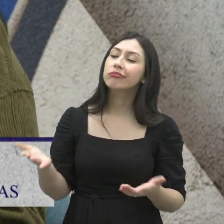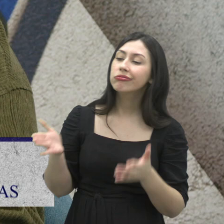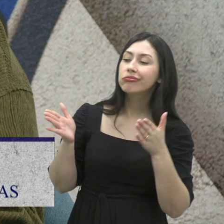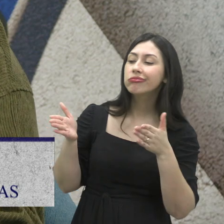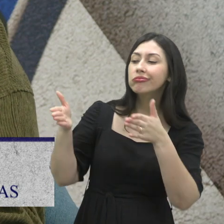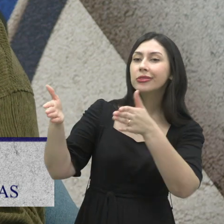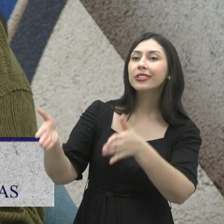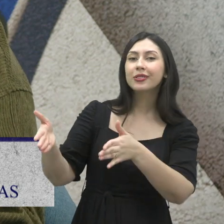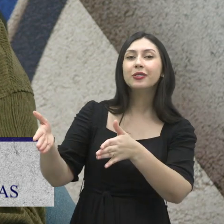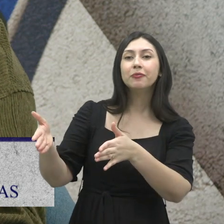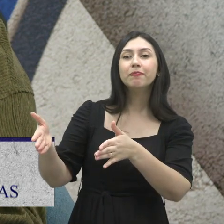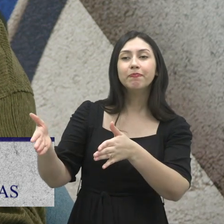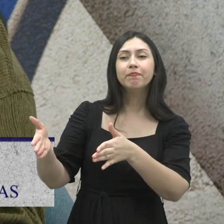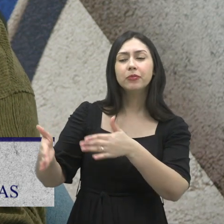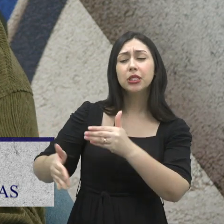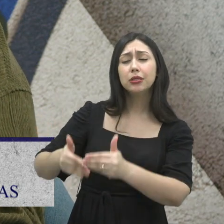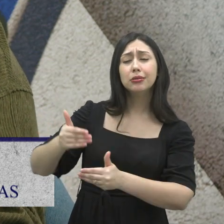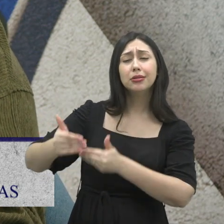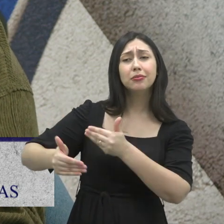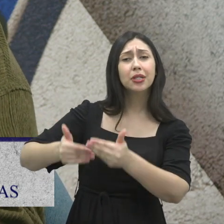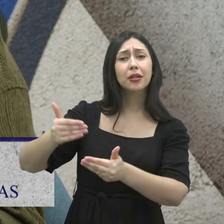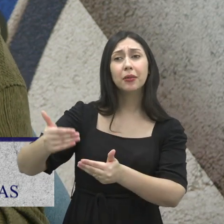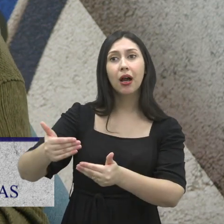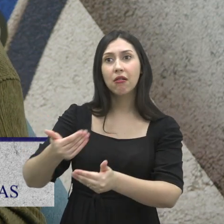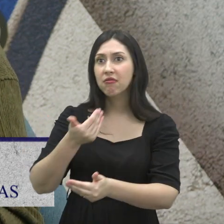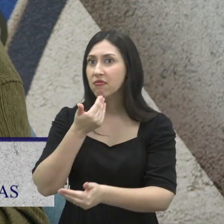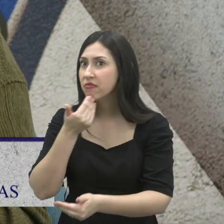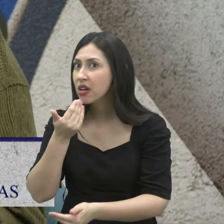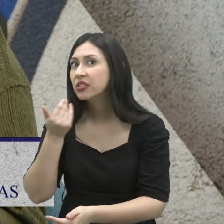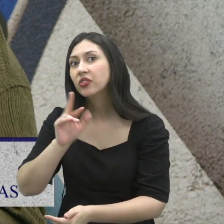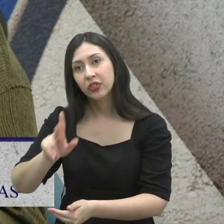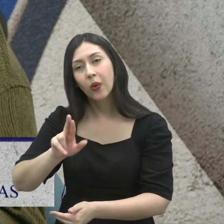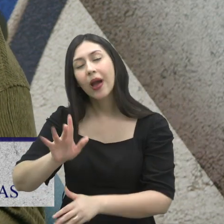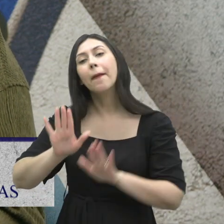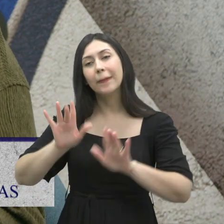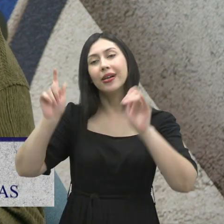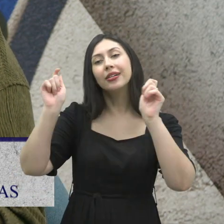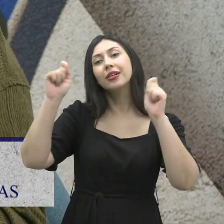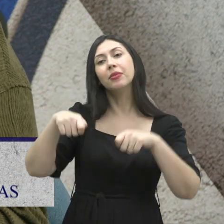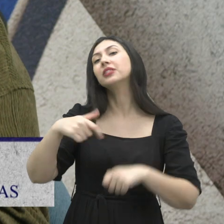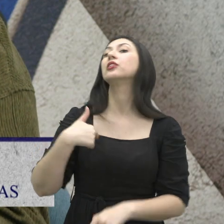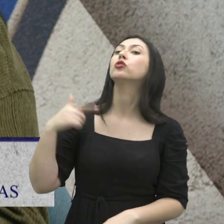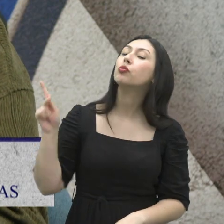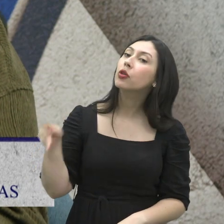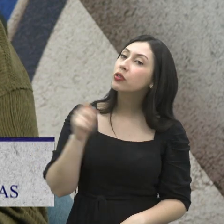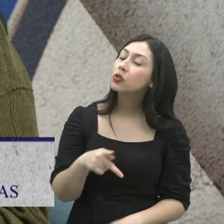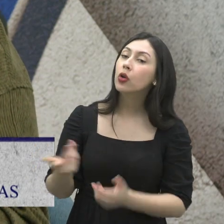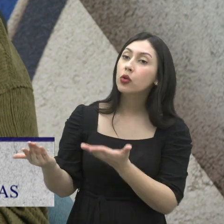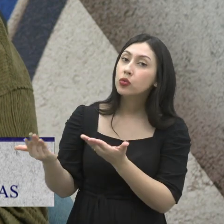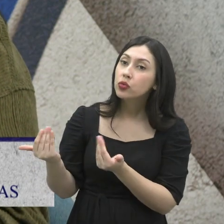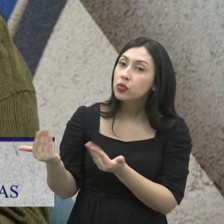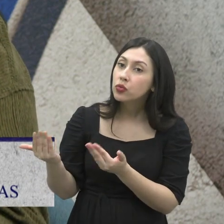caminho aí que a gente leva indo bem devagarzinho, não é fácil, porém é possível, né? Eu sou uma professora que sou